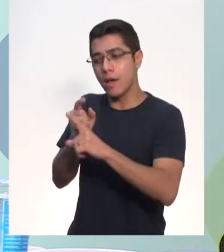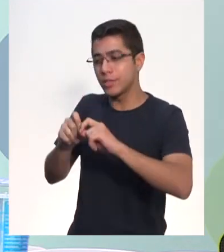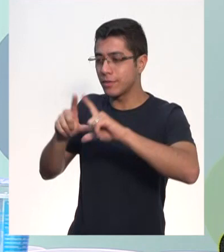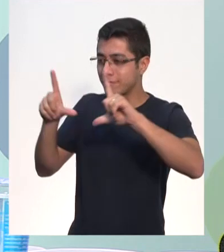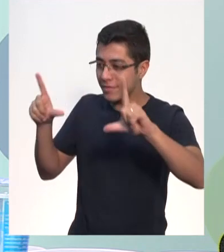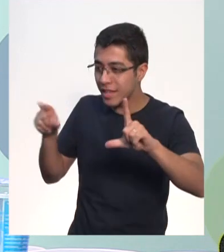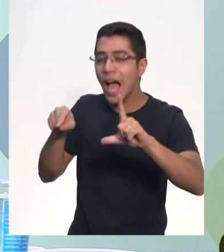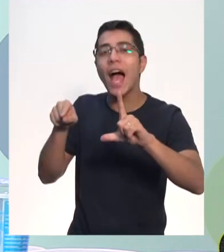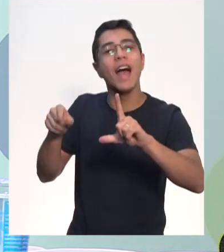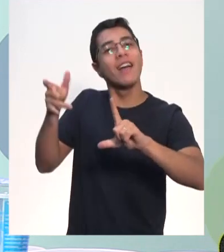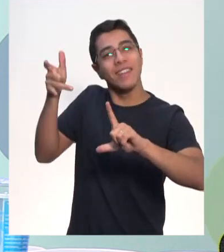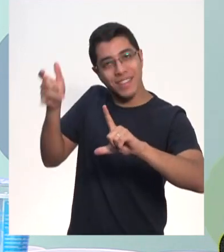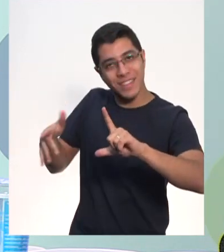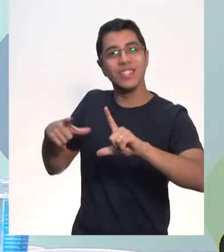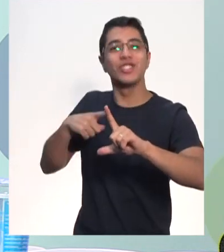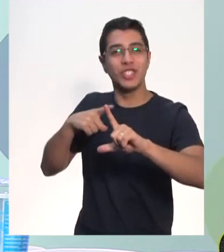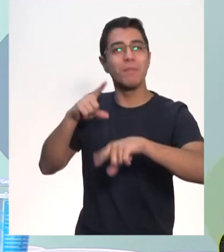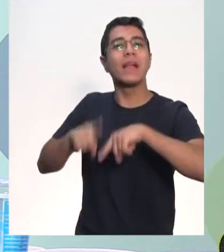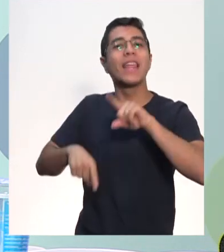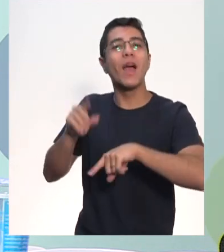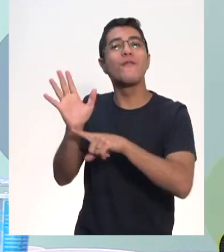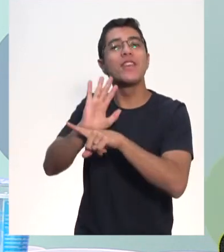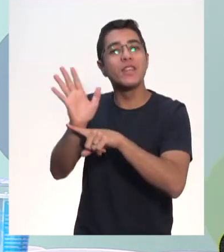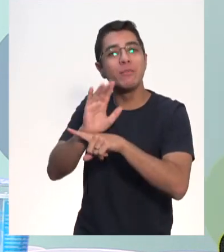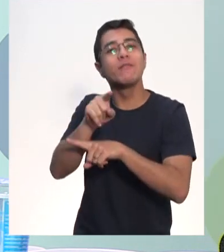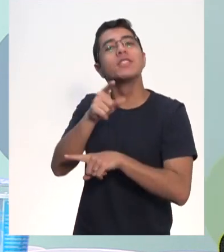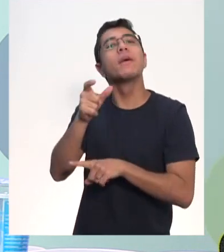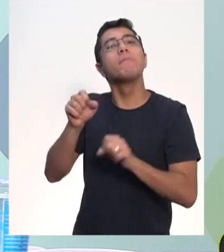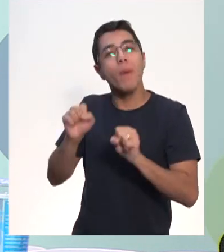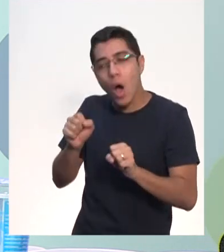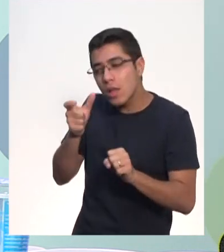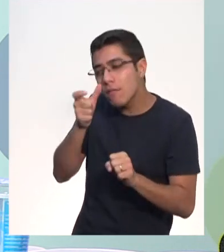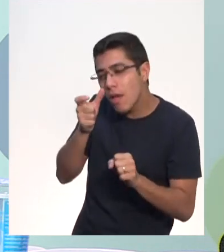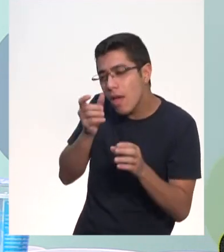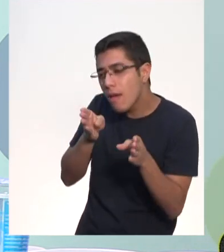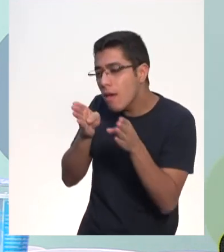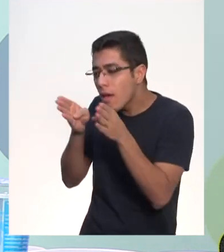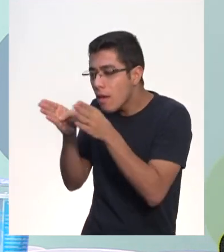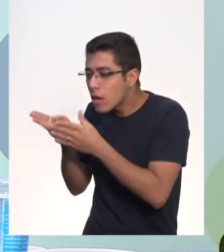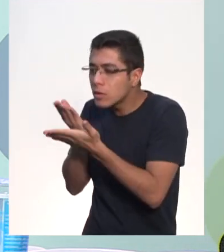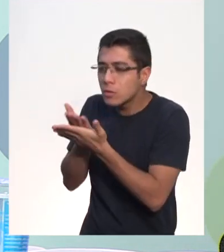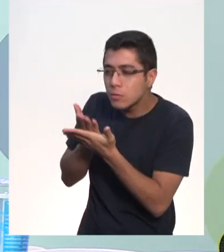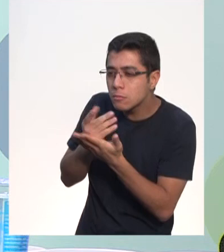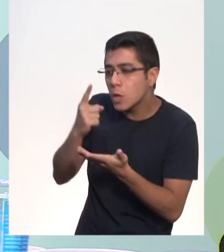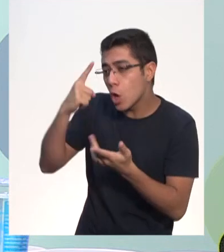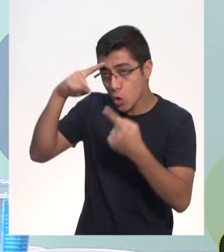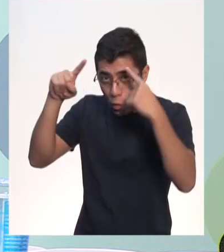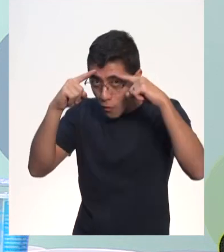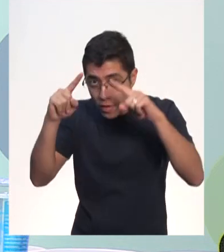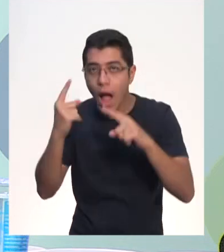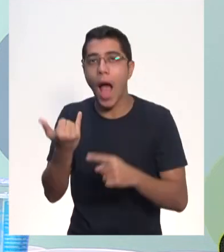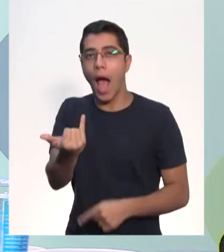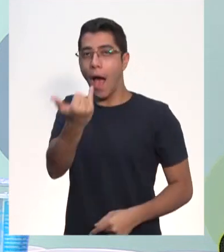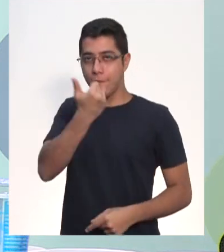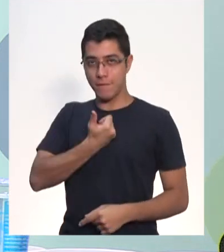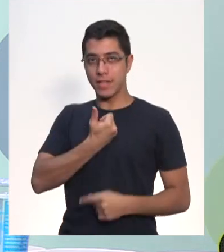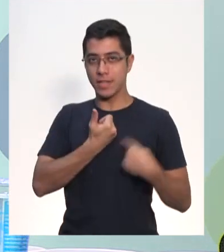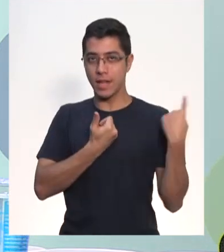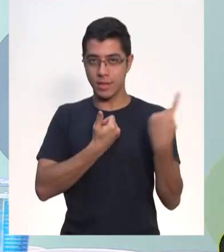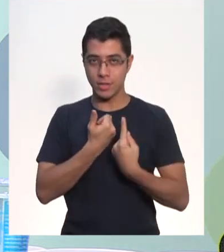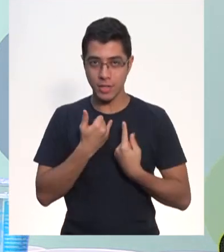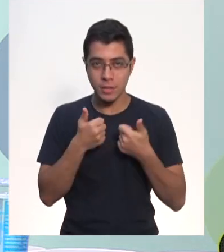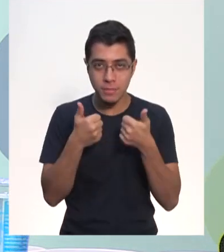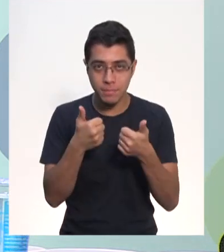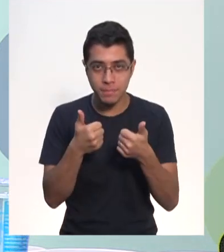vendo, revendo, tirando dúvidas e entrando em contato conosco. Tá? Alguns professores